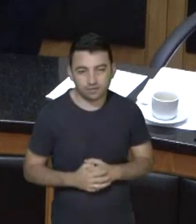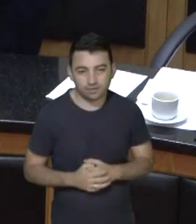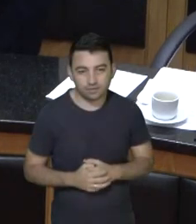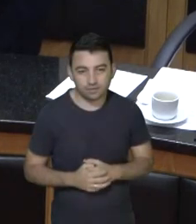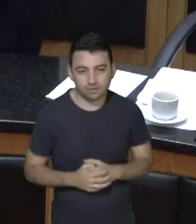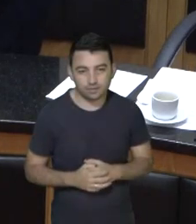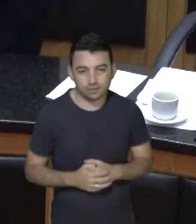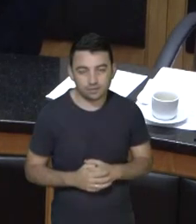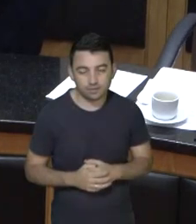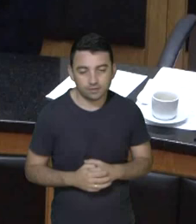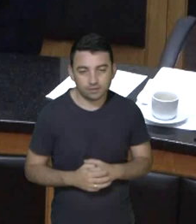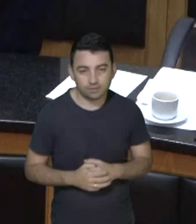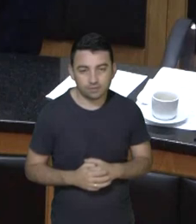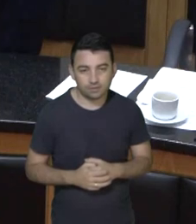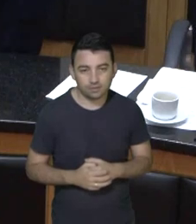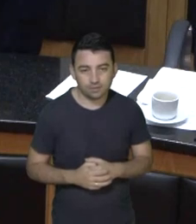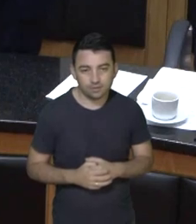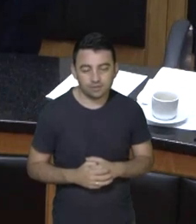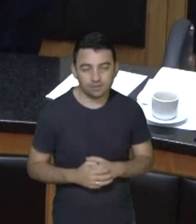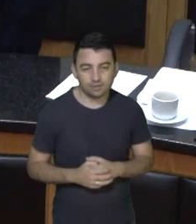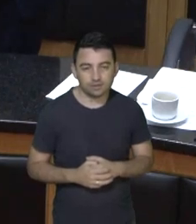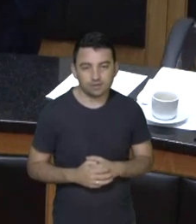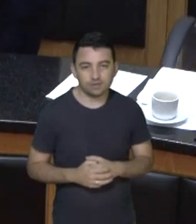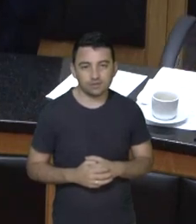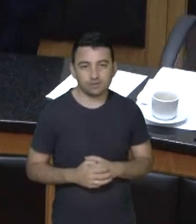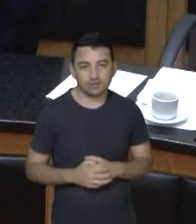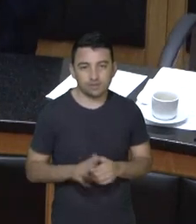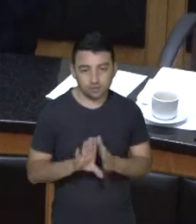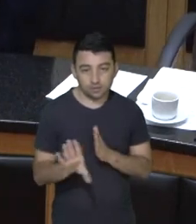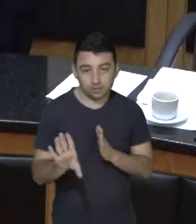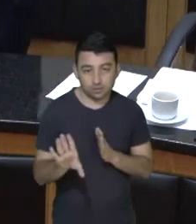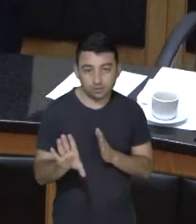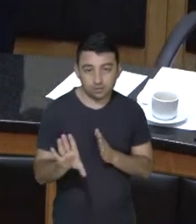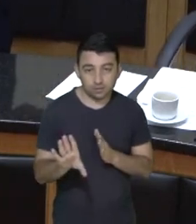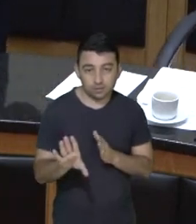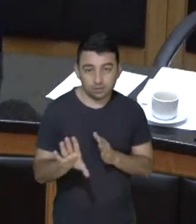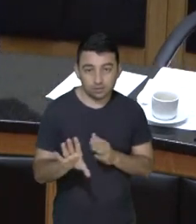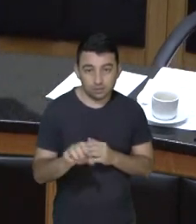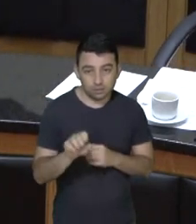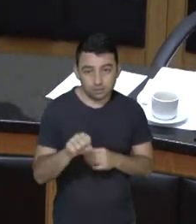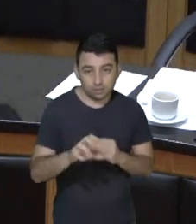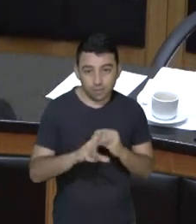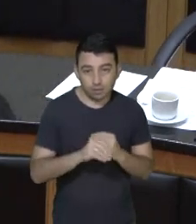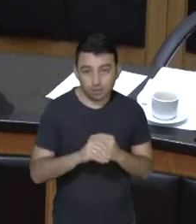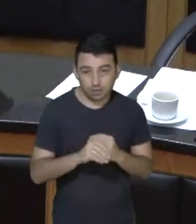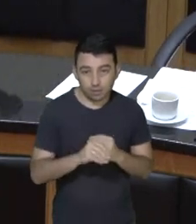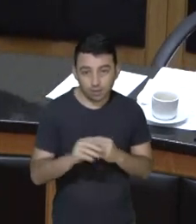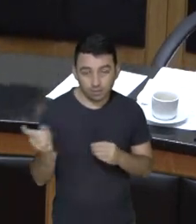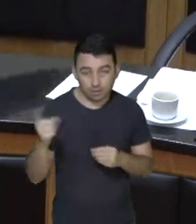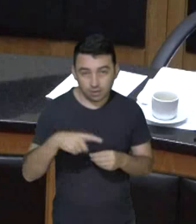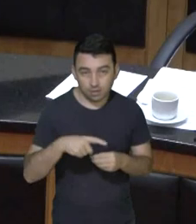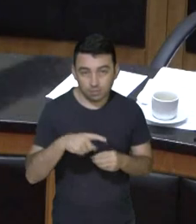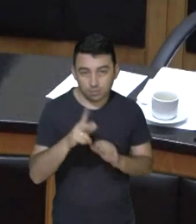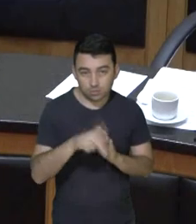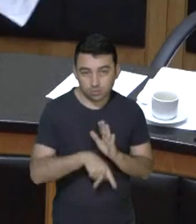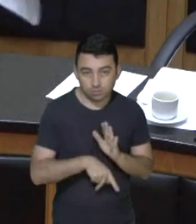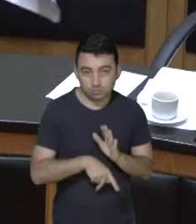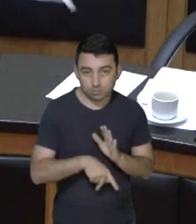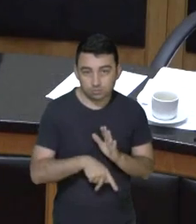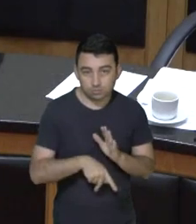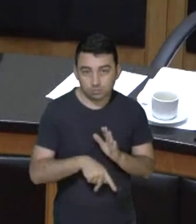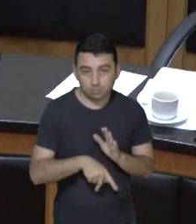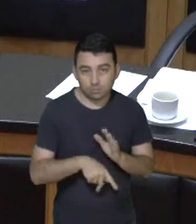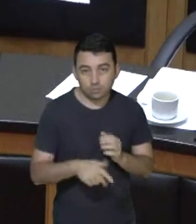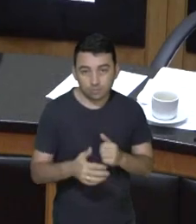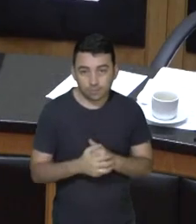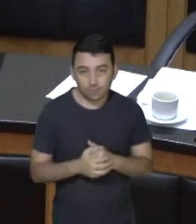emenda. Não, rejeitar. Rejeitar? Nós temos que rejeitar. Exato. A emenda que veio ao projeto. É dois, e o nosso é requerimento